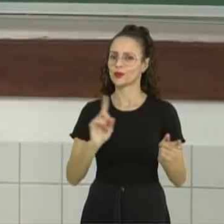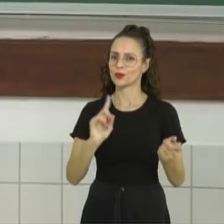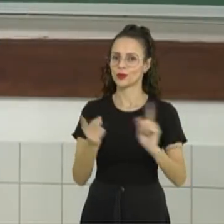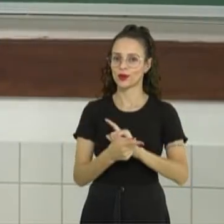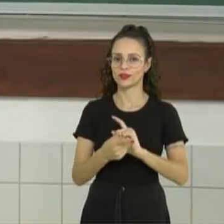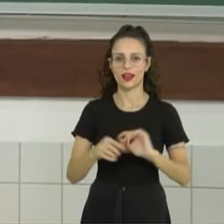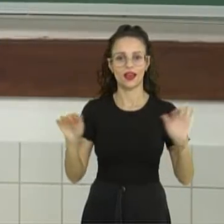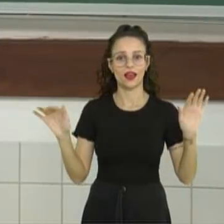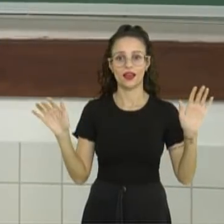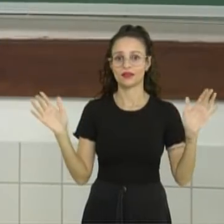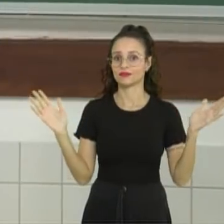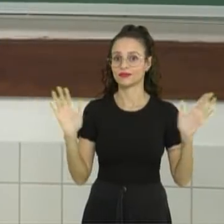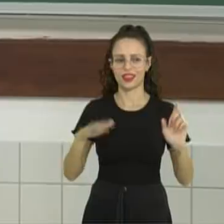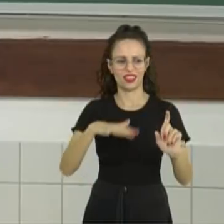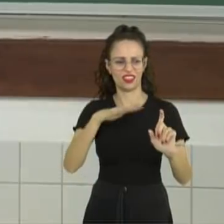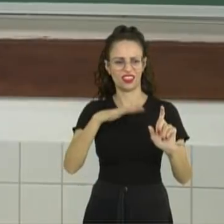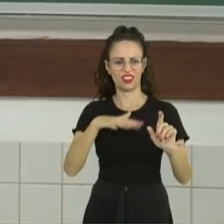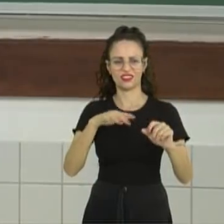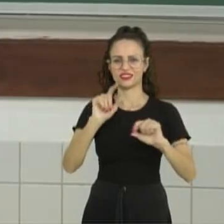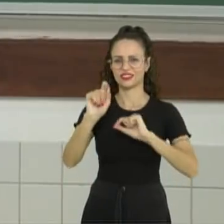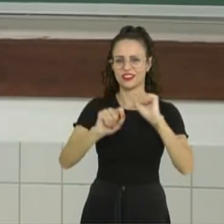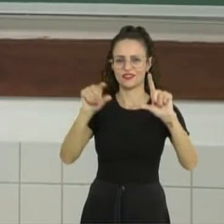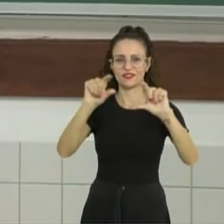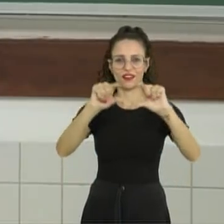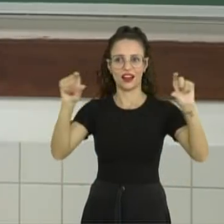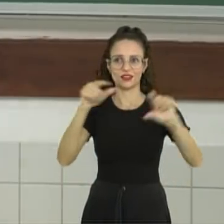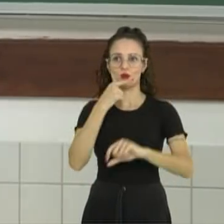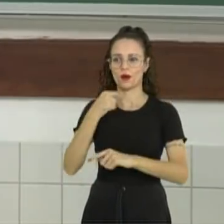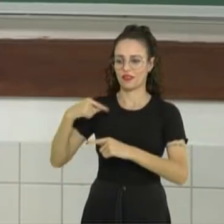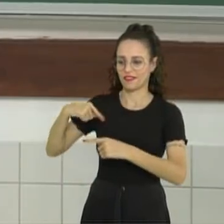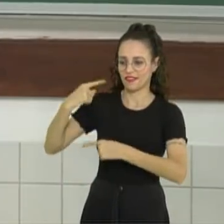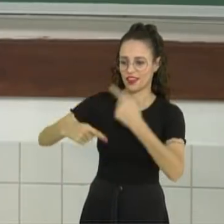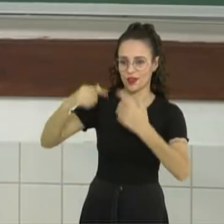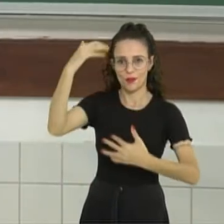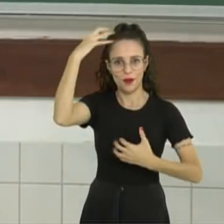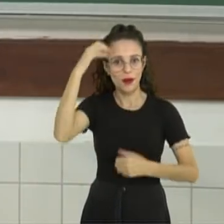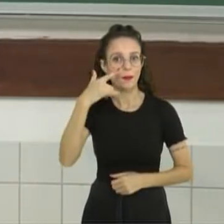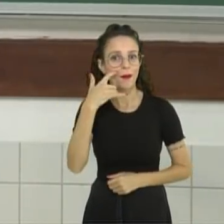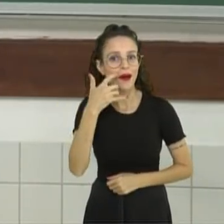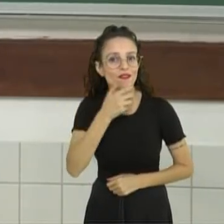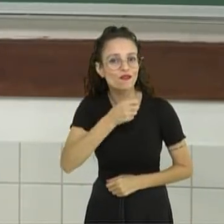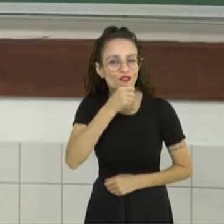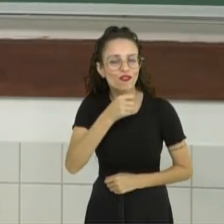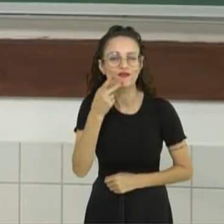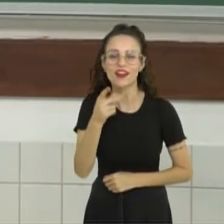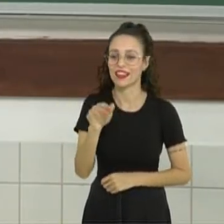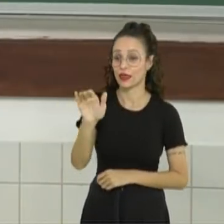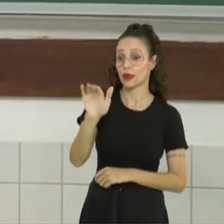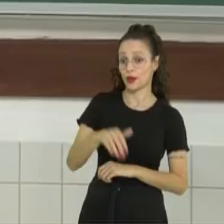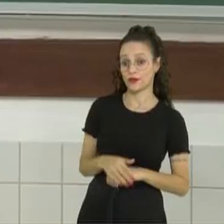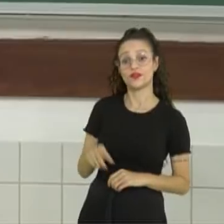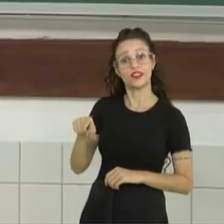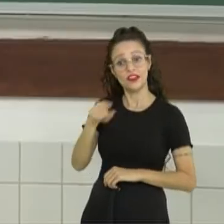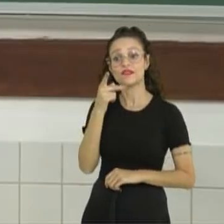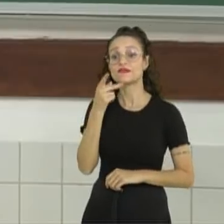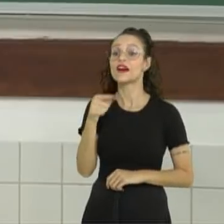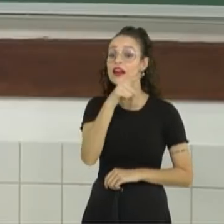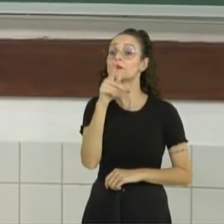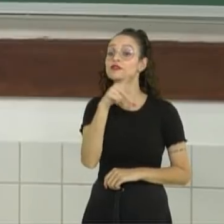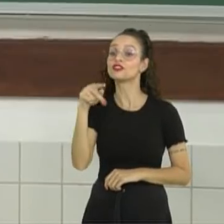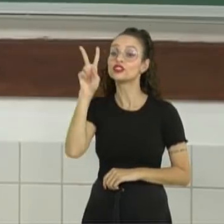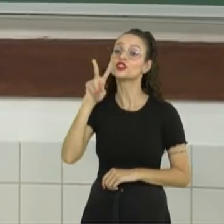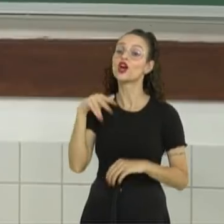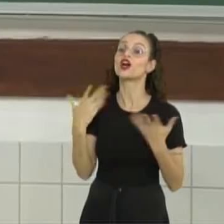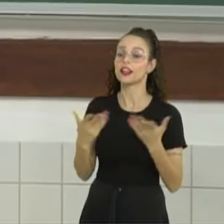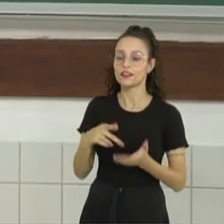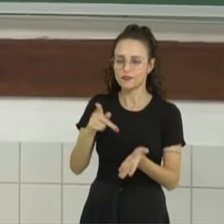vou derrubar e desmistificar essa famosa frase aí, quando o papai, a mamãe, o vovô, né, chegam em você, vai lá, fala lá pro seu professor de história